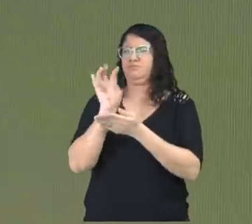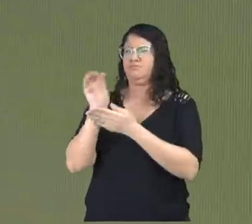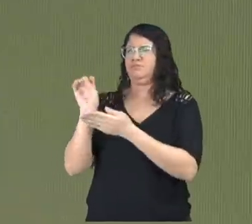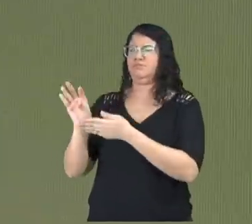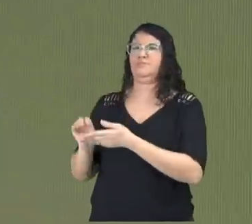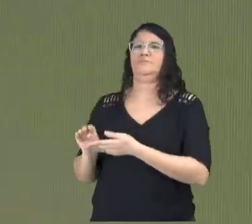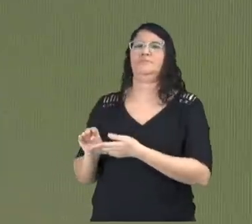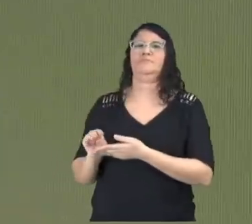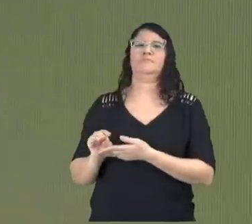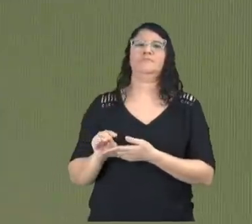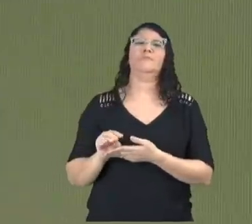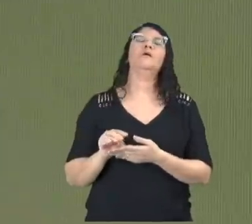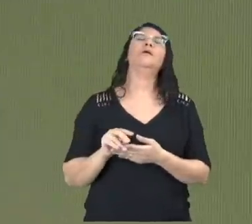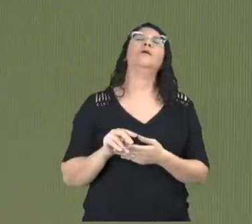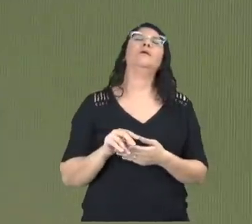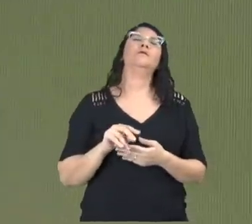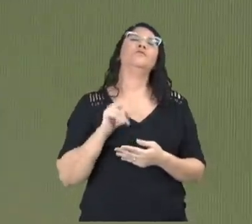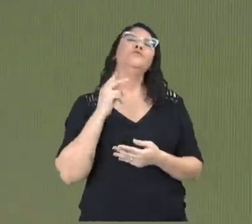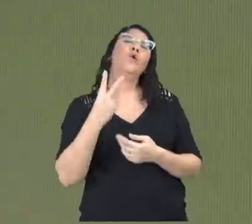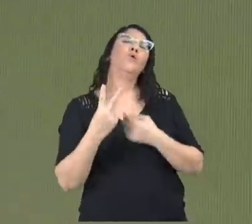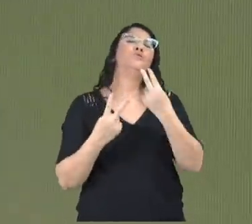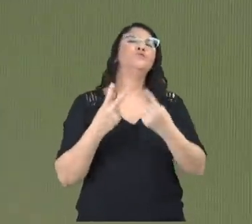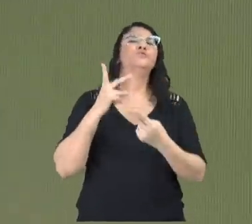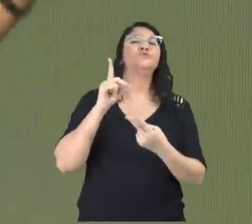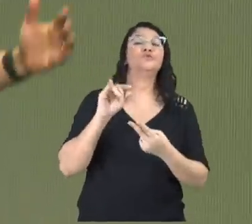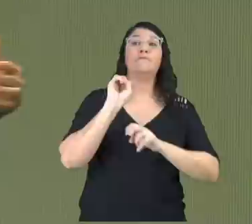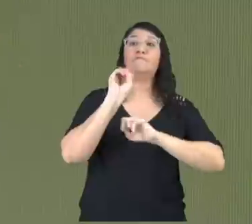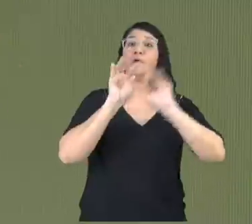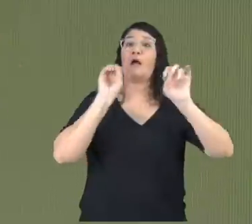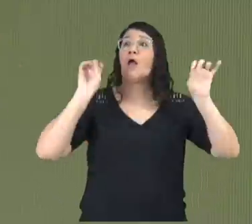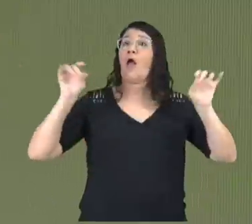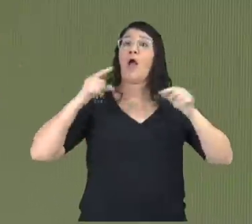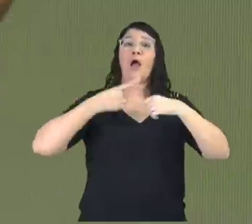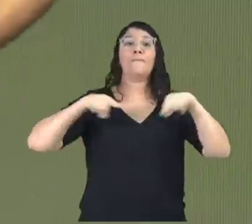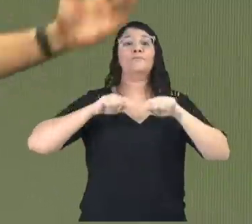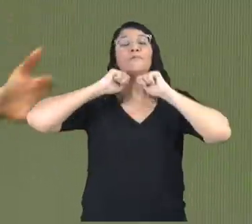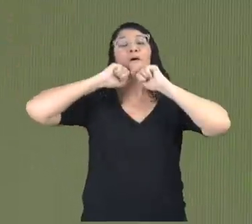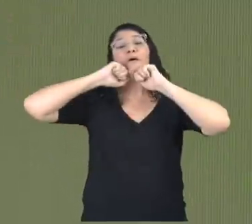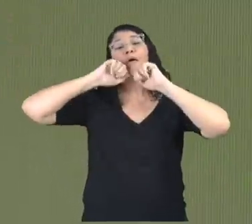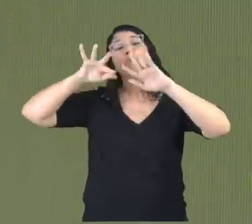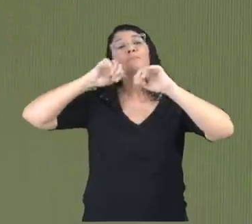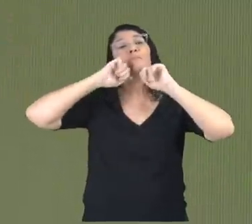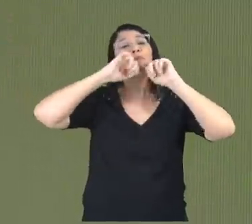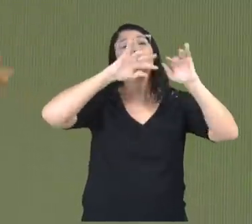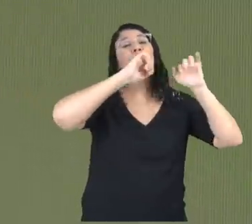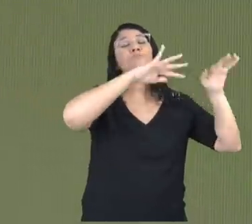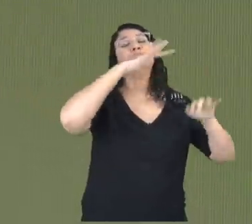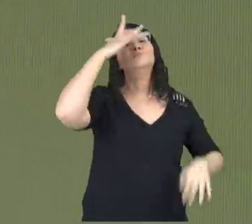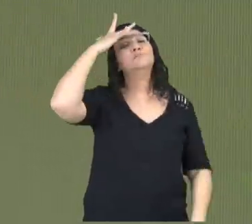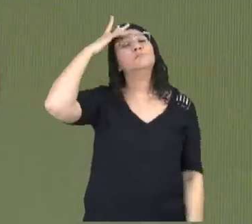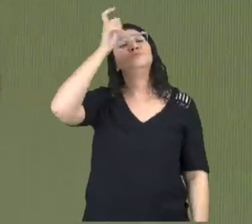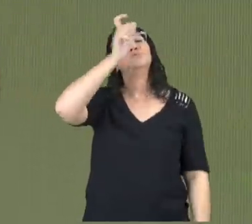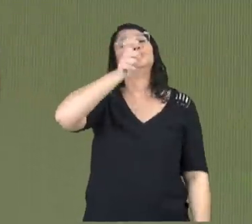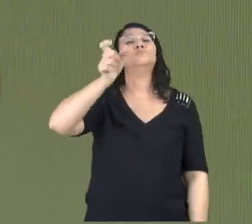dia. Aí depois você fica compartilhando 2 em 2 dias. E a música vai chegando e vai abençoando pessoas, e vai abençoando pessoas.